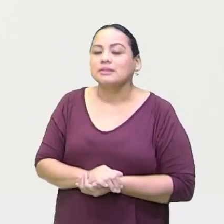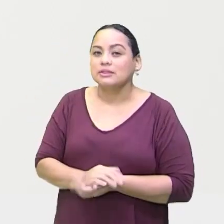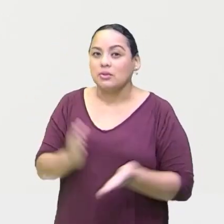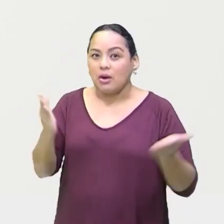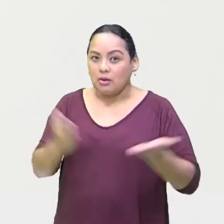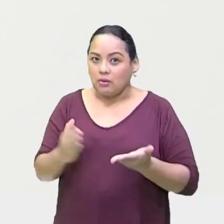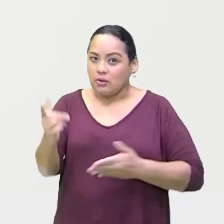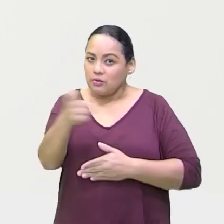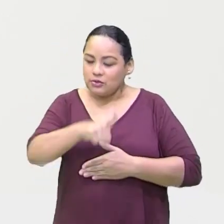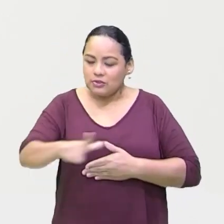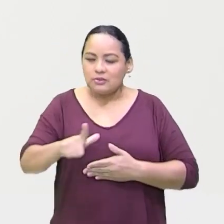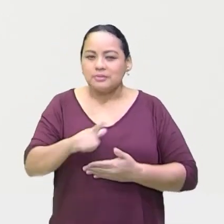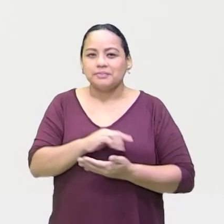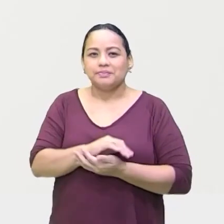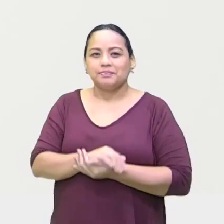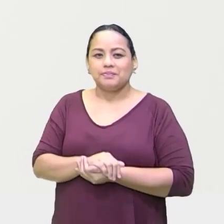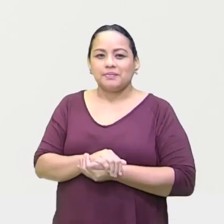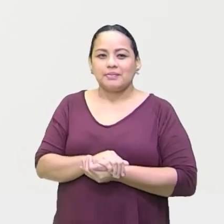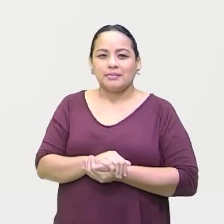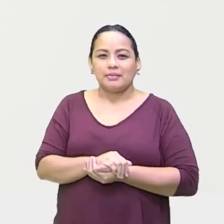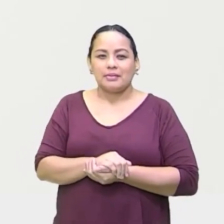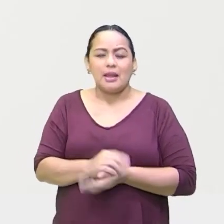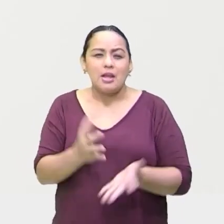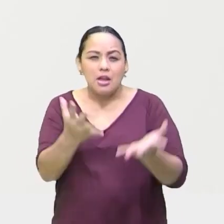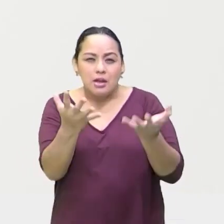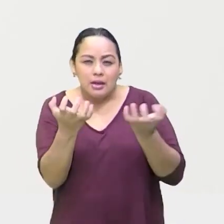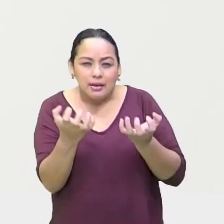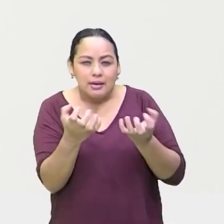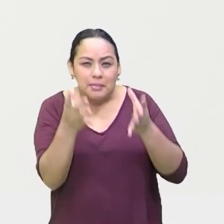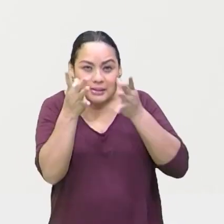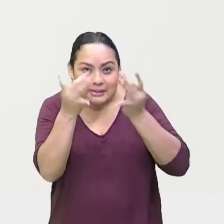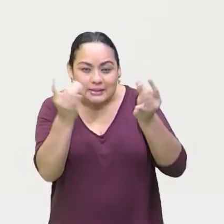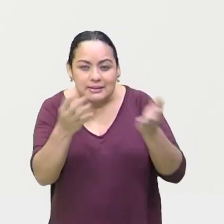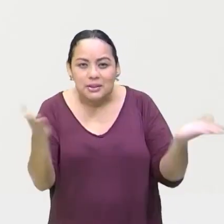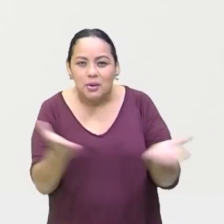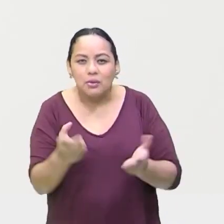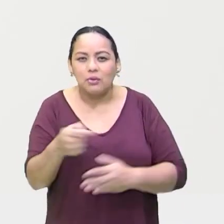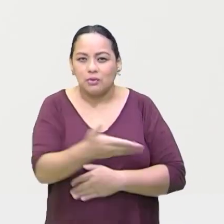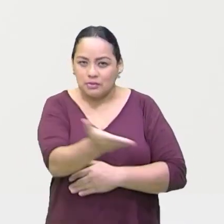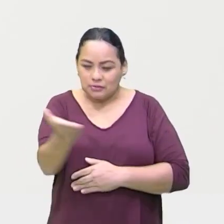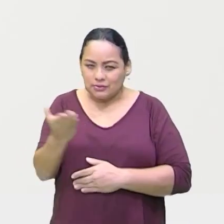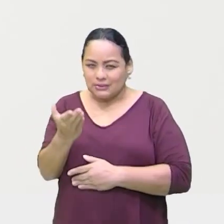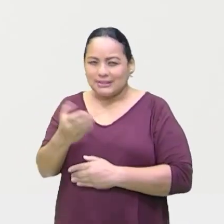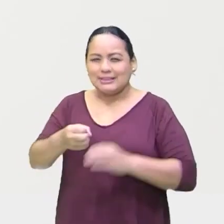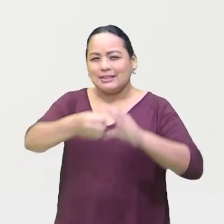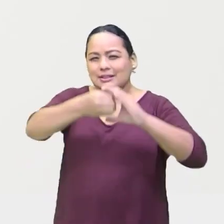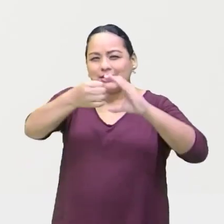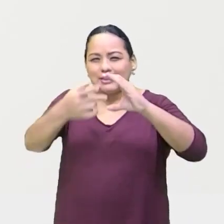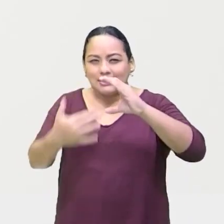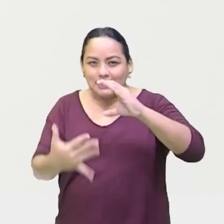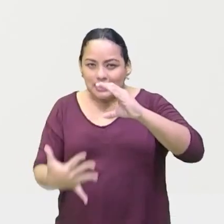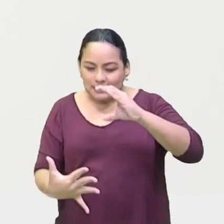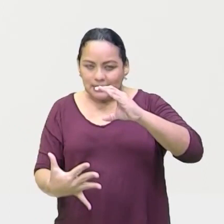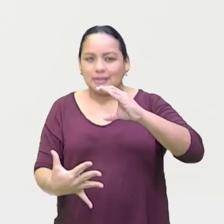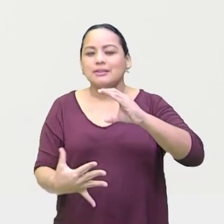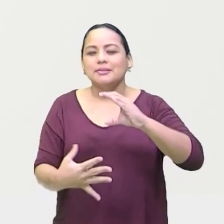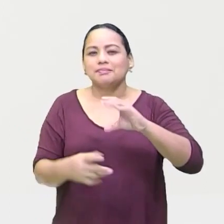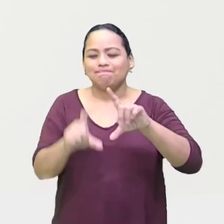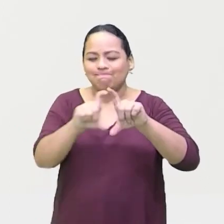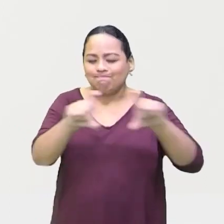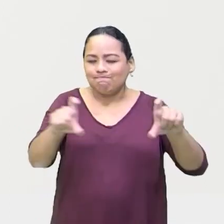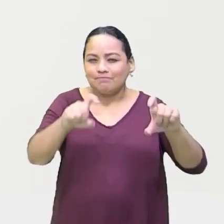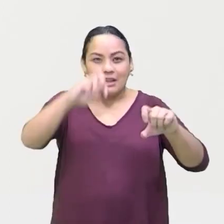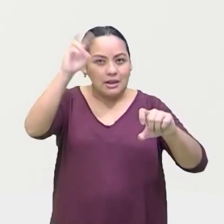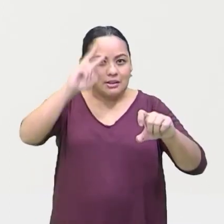vamos avançar aqui um pouquinho. Quero que vocês prestem atenção agora nas características das